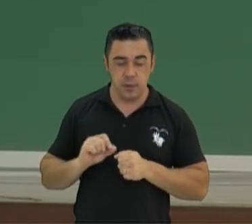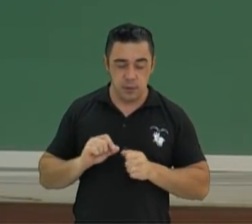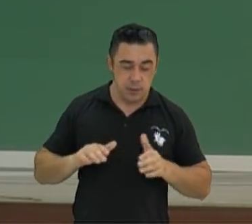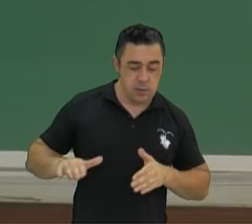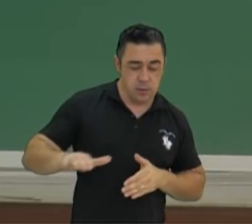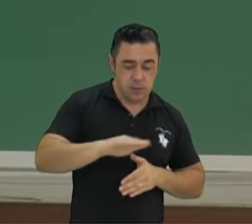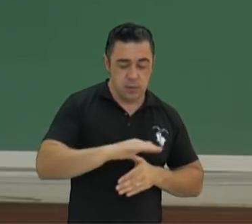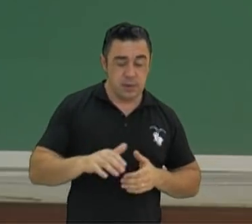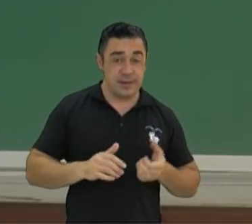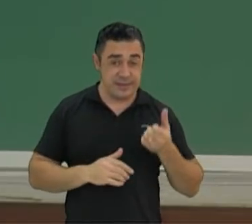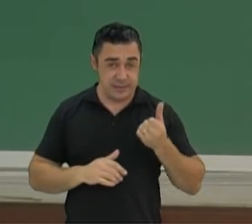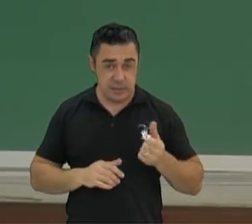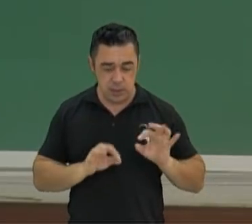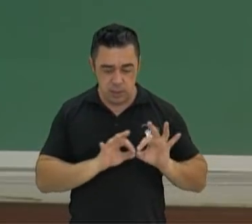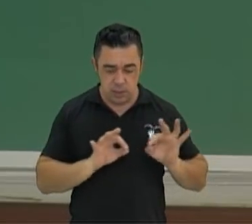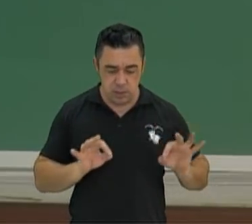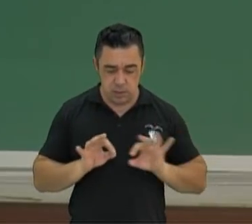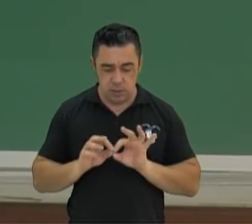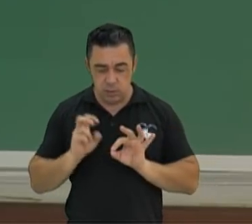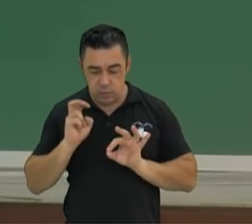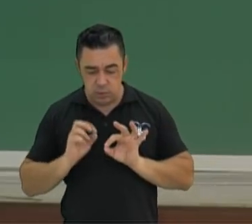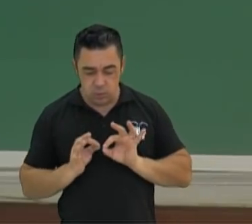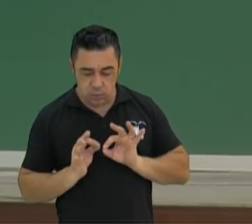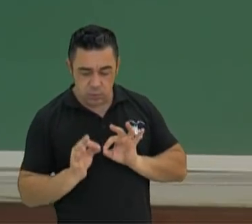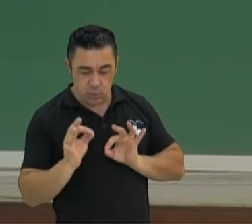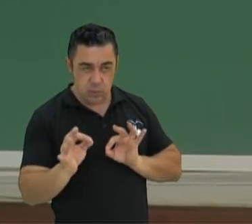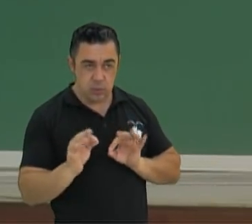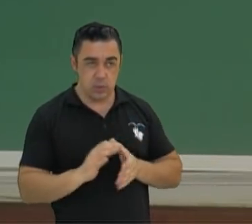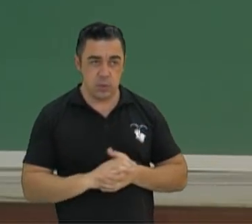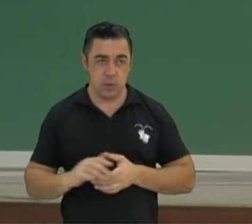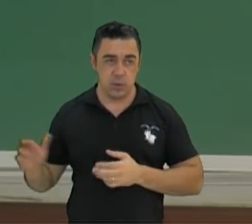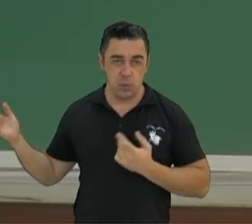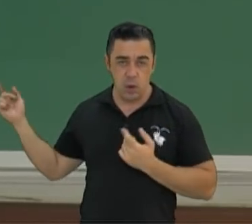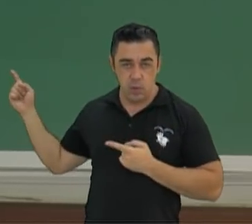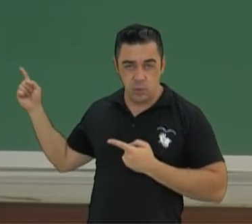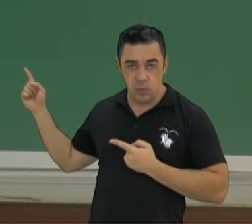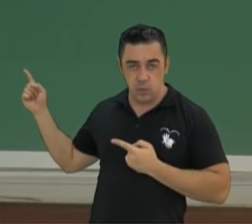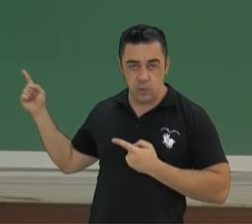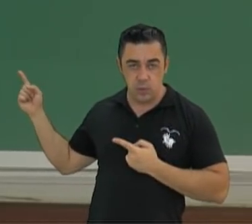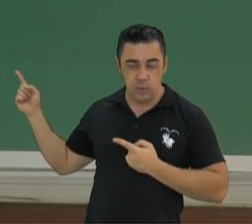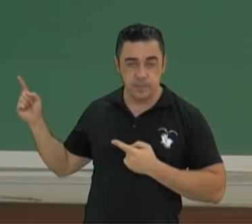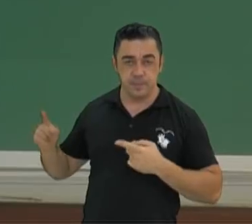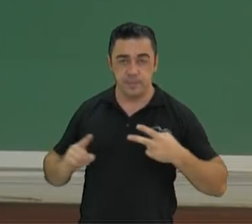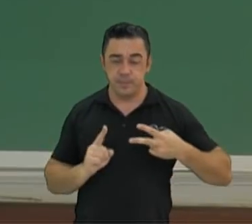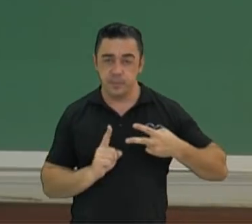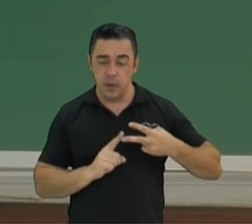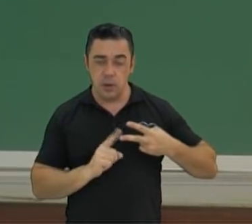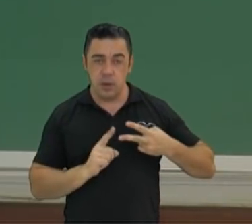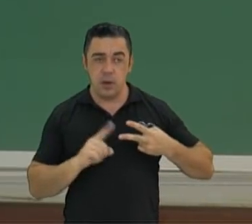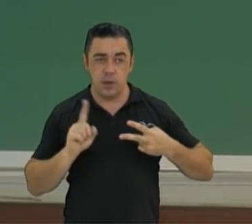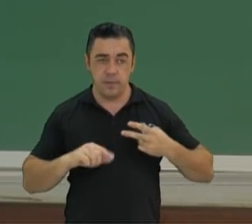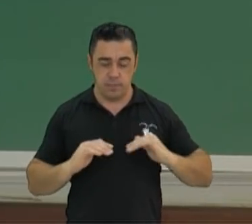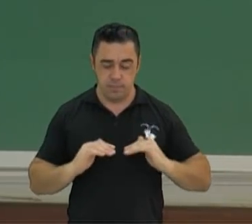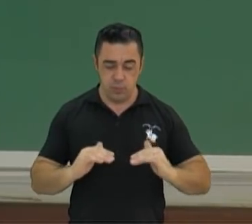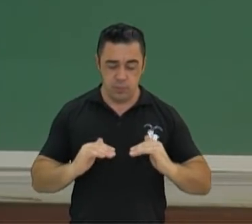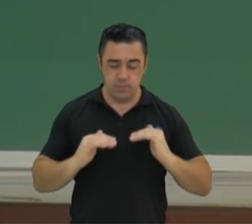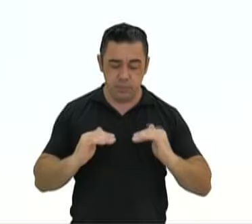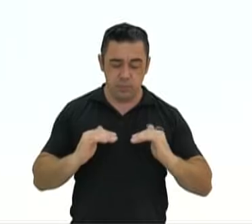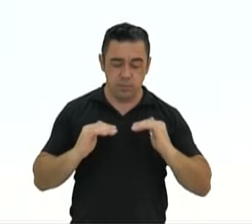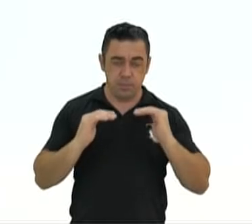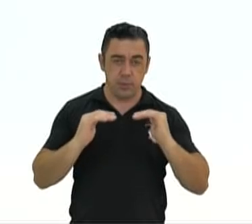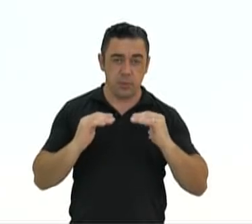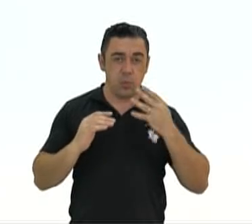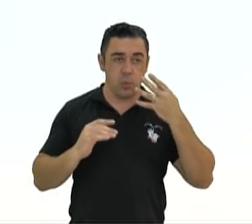camada com 6 fileiras de 5 blocos cada uma. Gente, é igual tá nessa imagem, tá? Segundo, ela completou